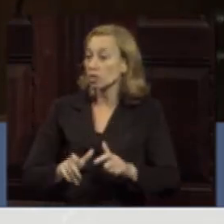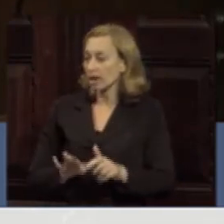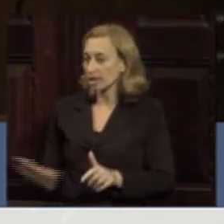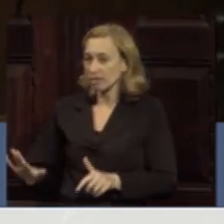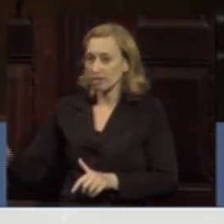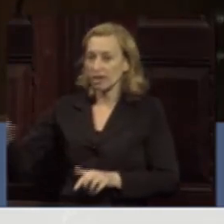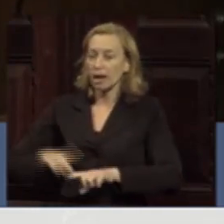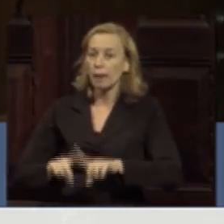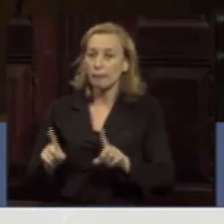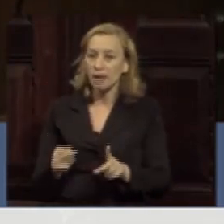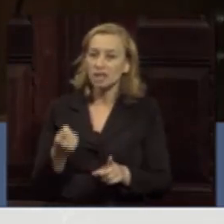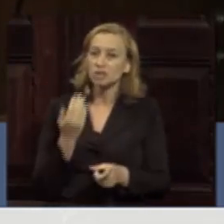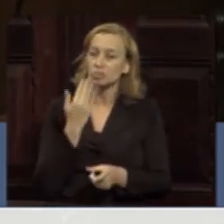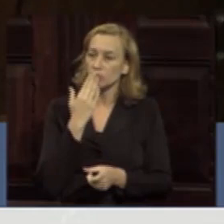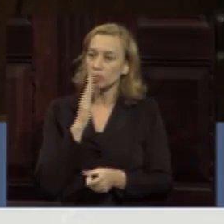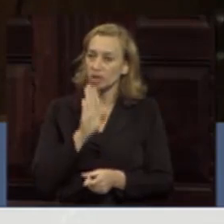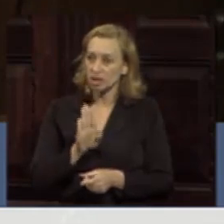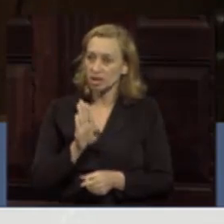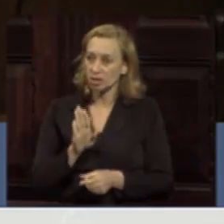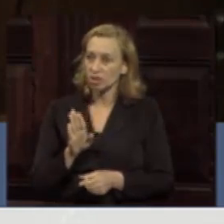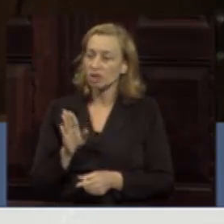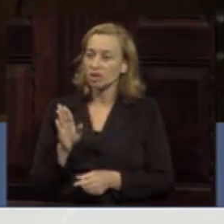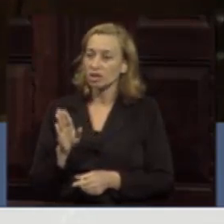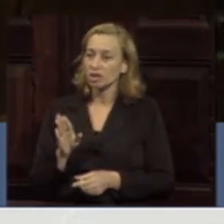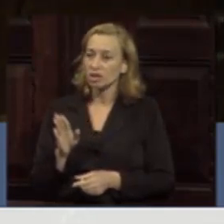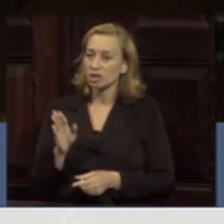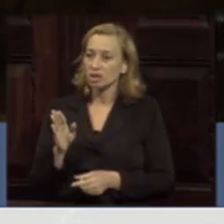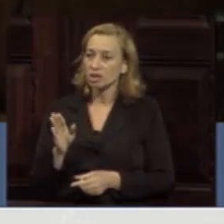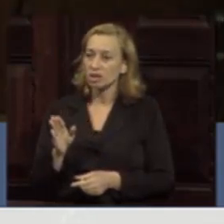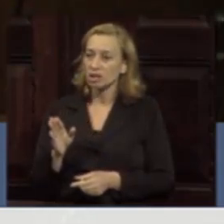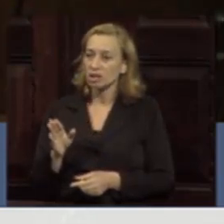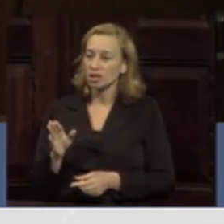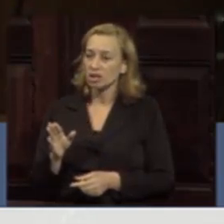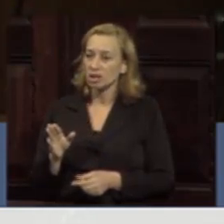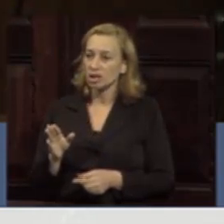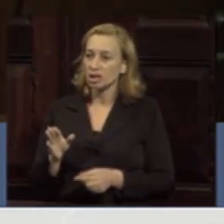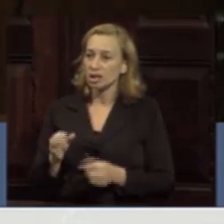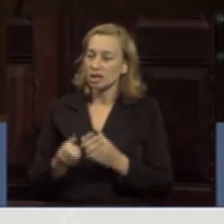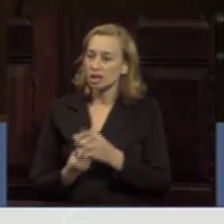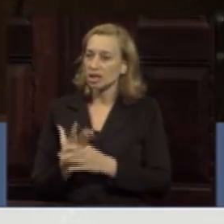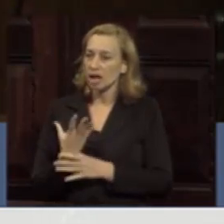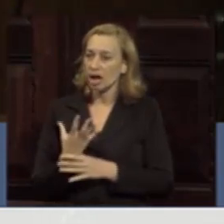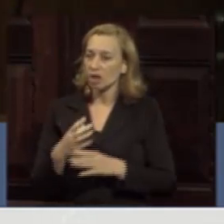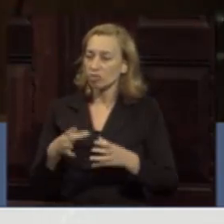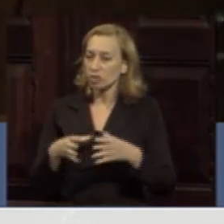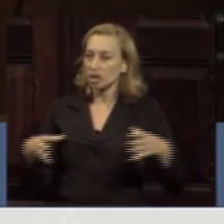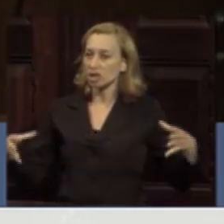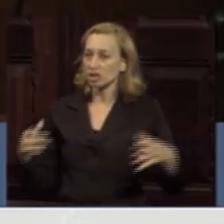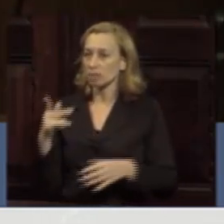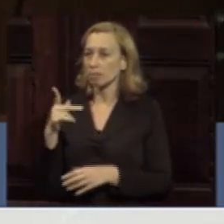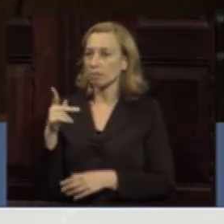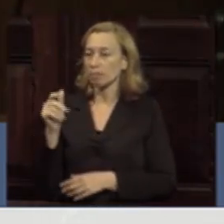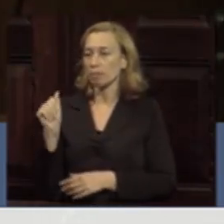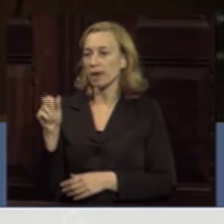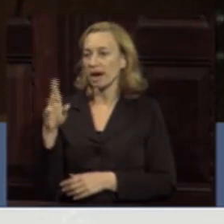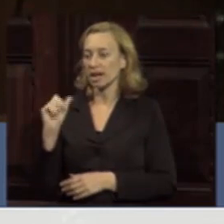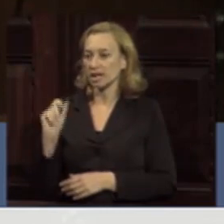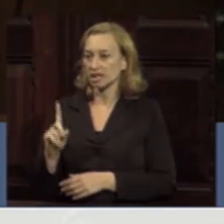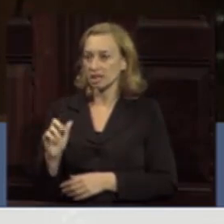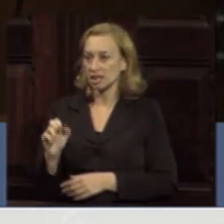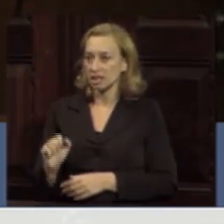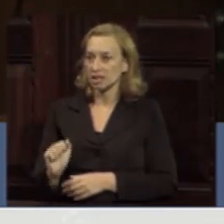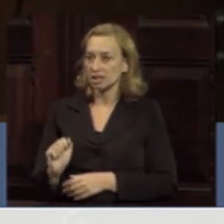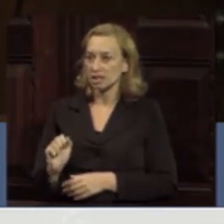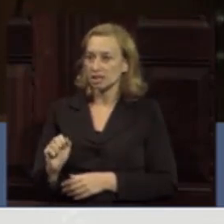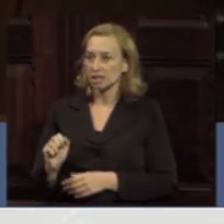aí pelo noticiário, de criar um grande parque na região da cidade de Deus. Acho importante, não vou